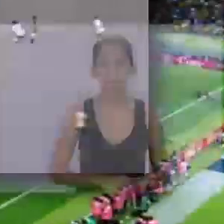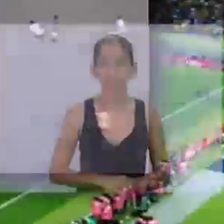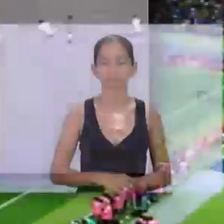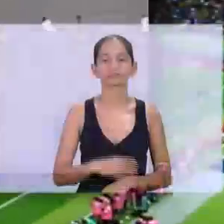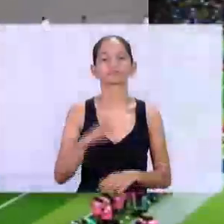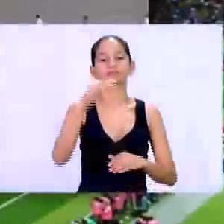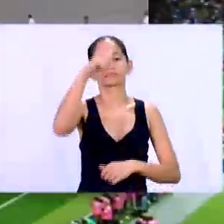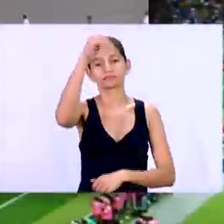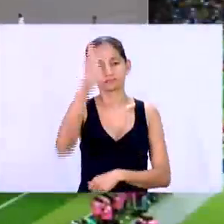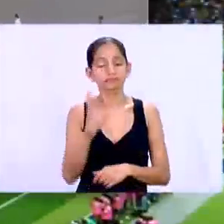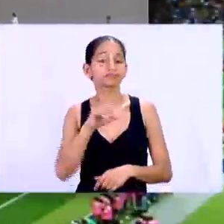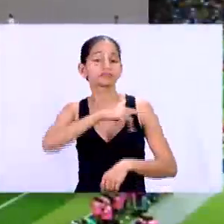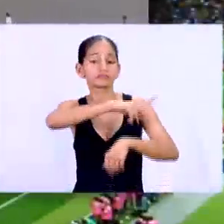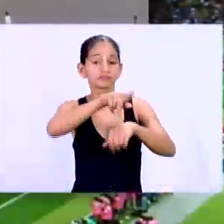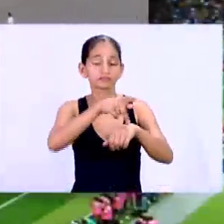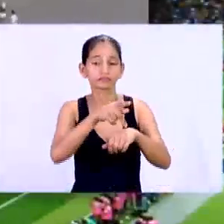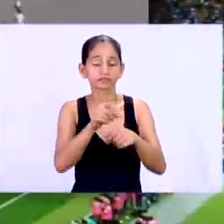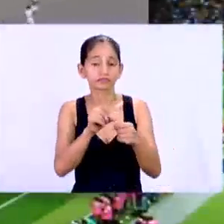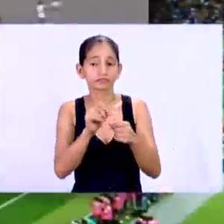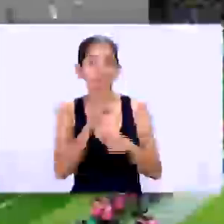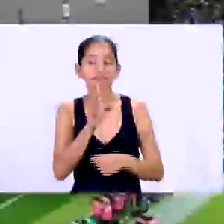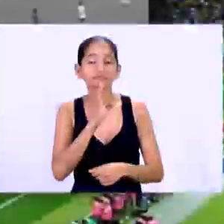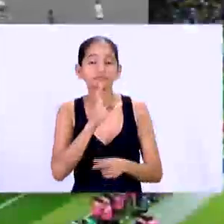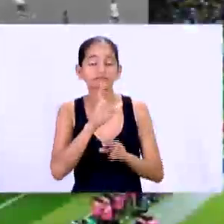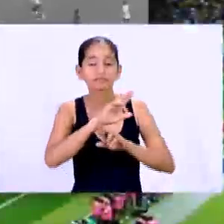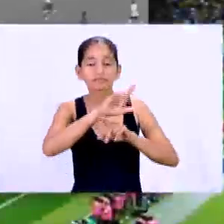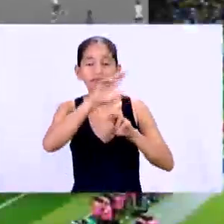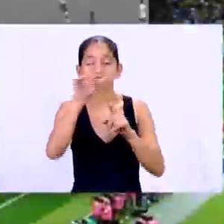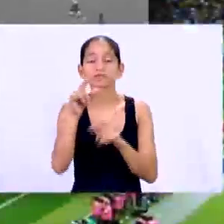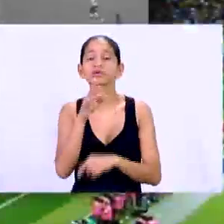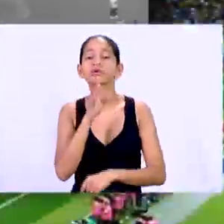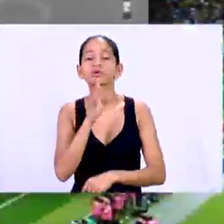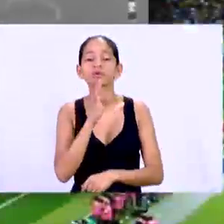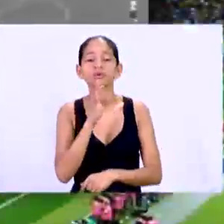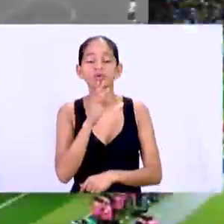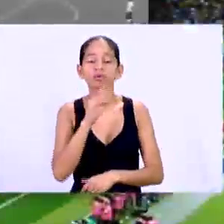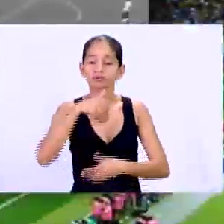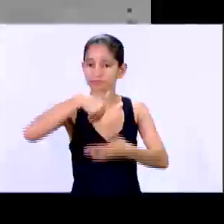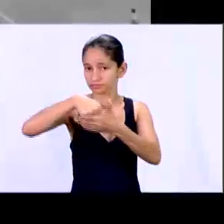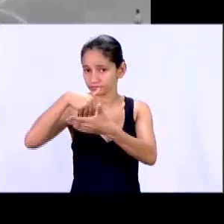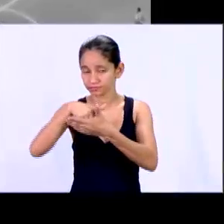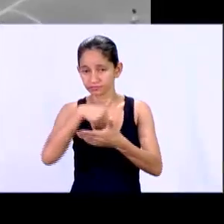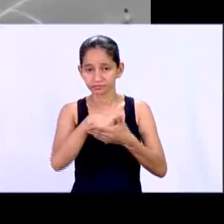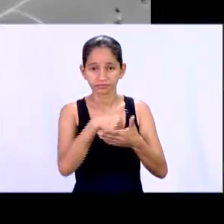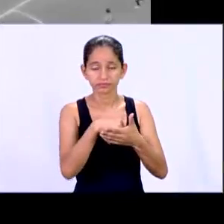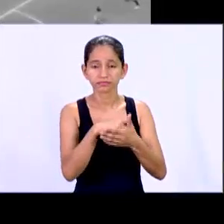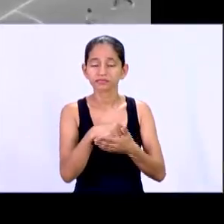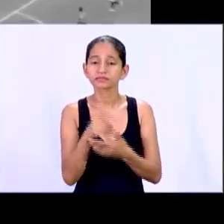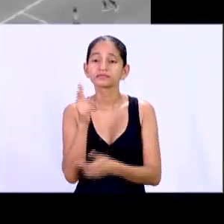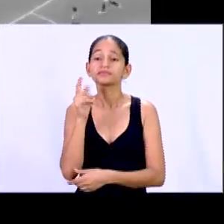O Brasil, nosso país, é conhecido mundialmente como o país do futebol.